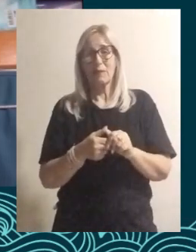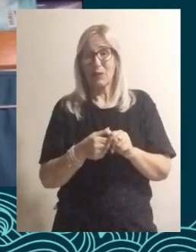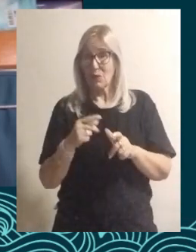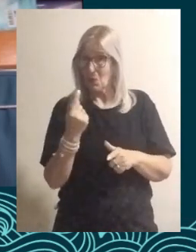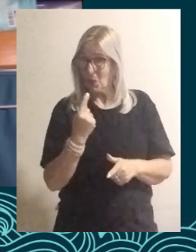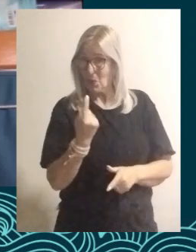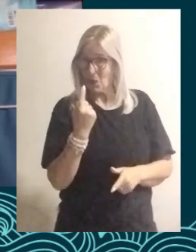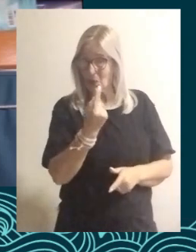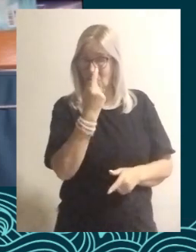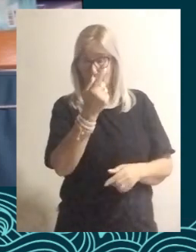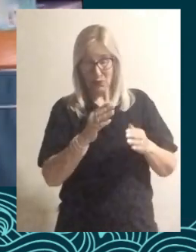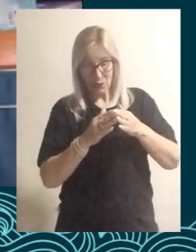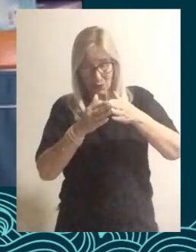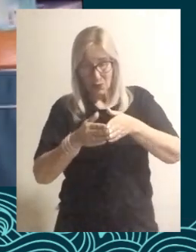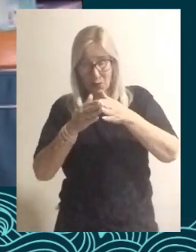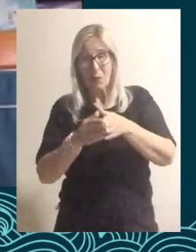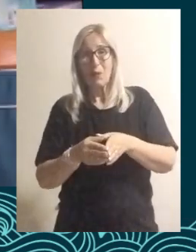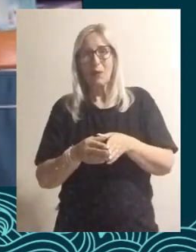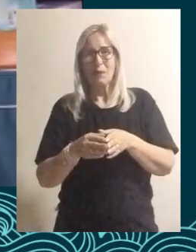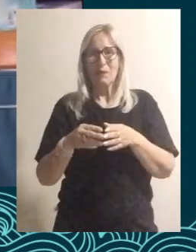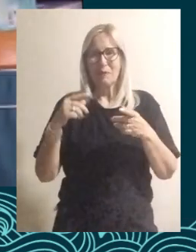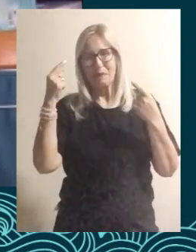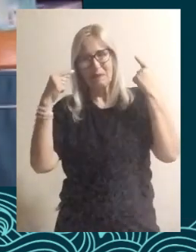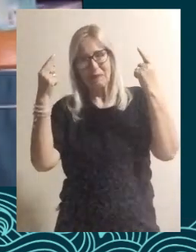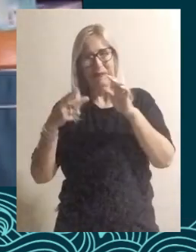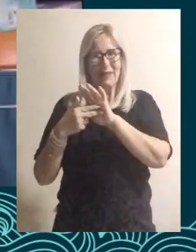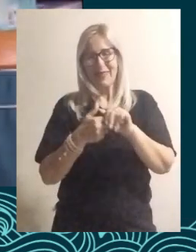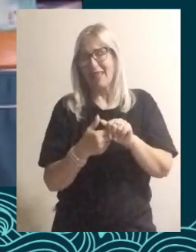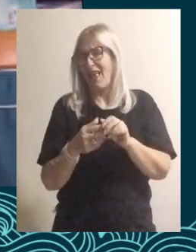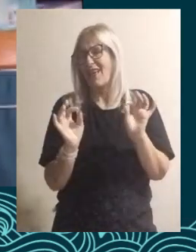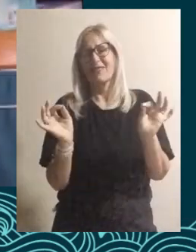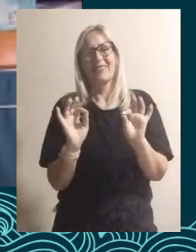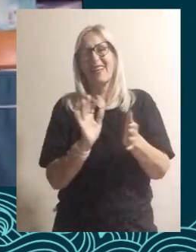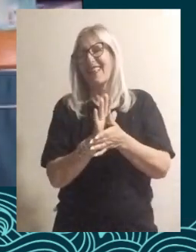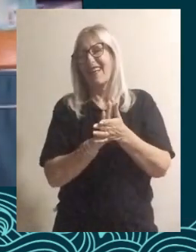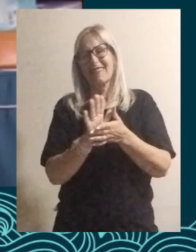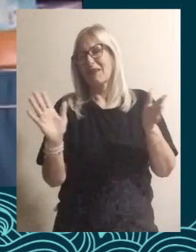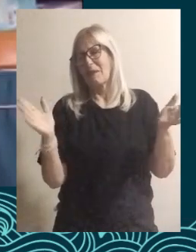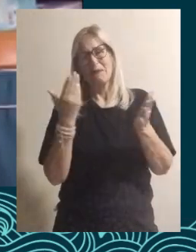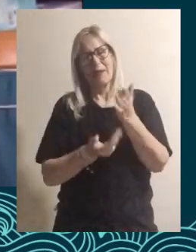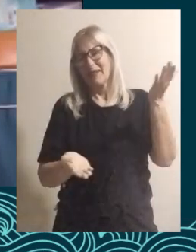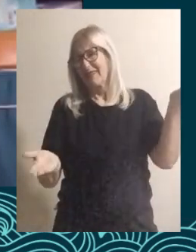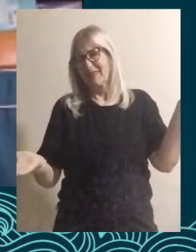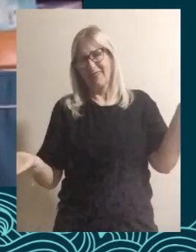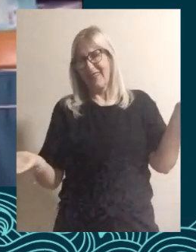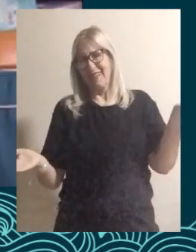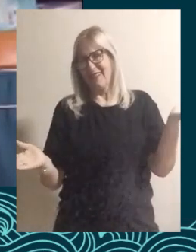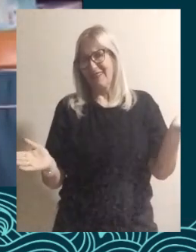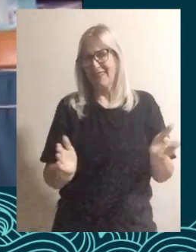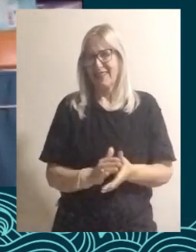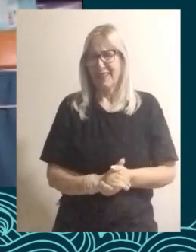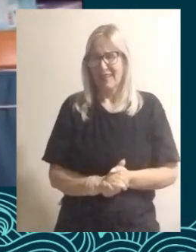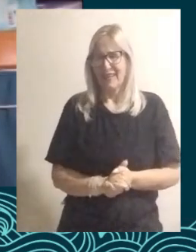caminho, que é um pouco tópico, de ser navegadora, que é um pouco maluco, porque eu não tinha mais nada em jogo.